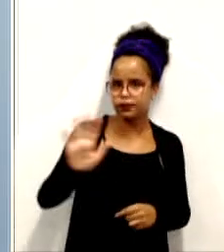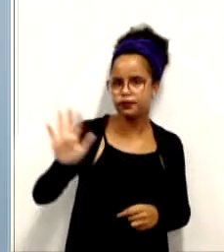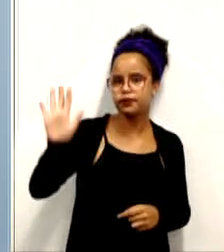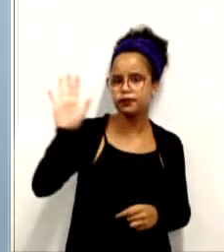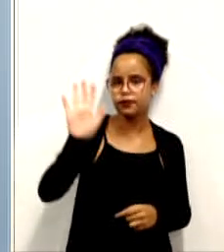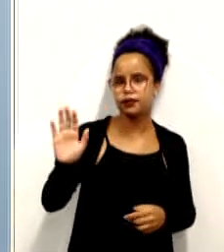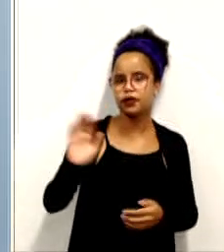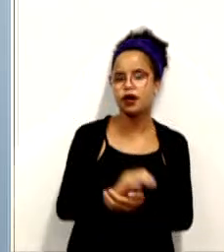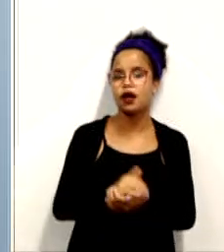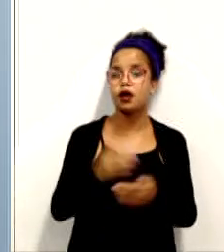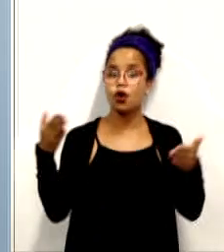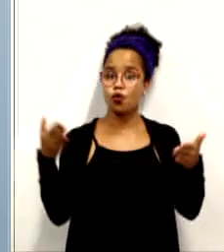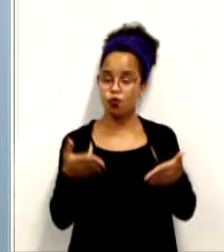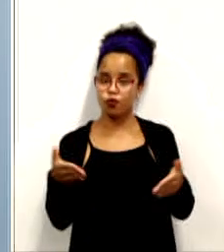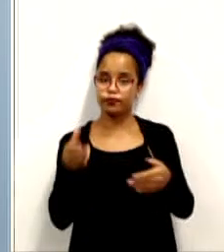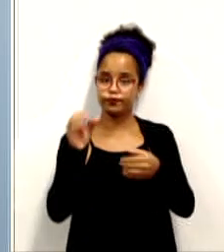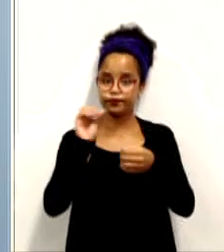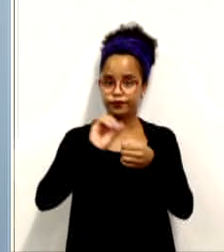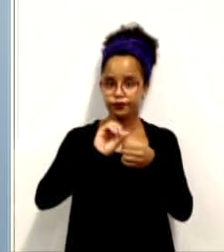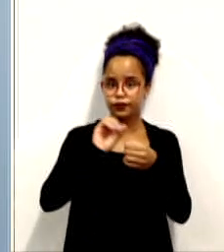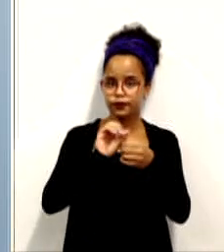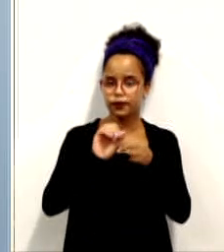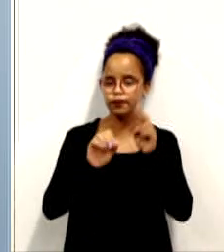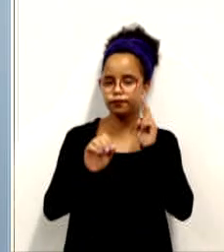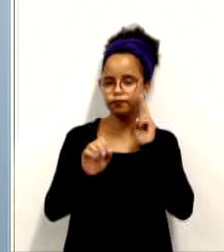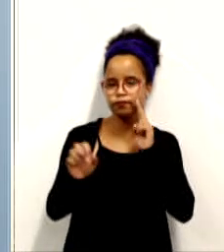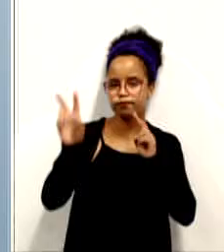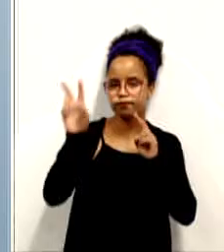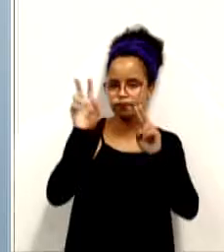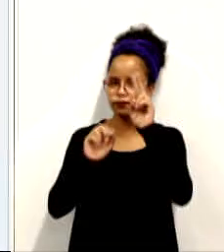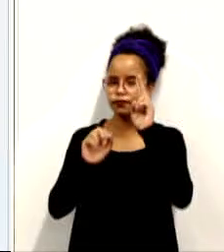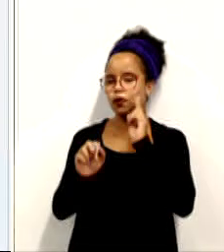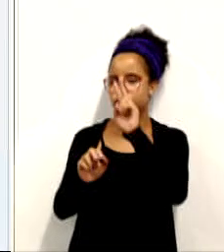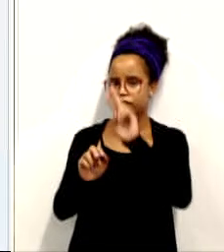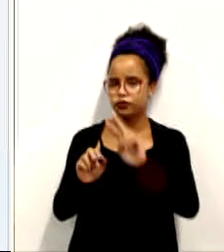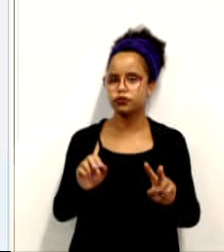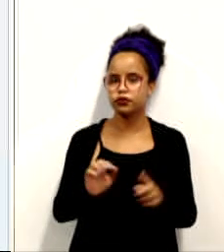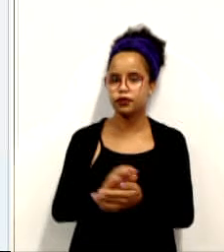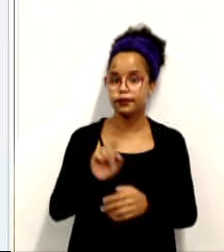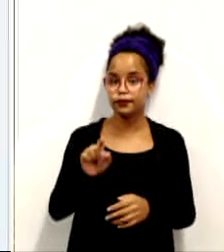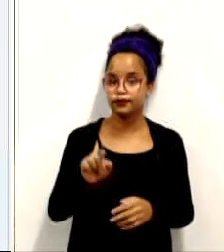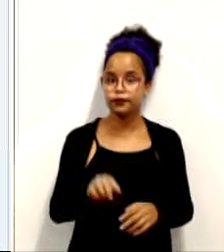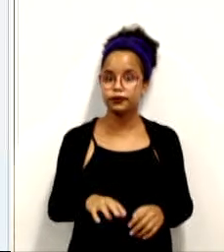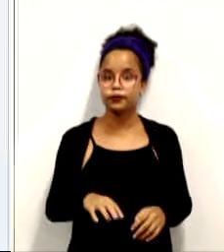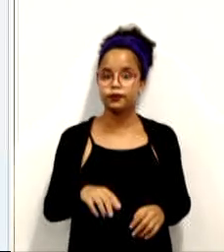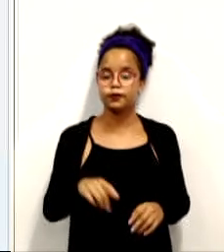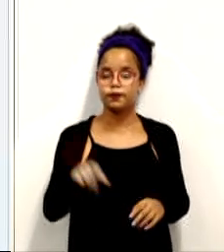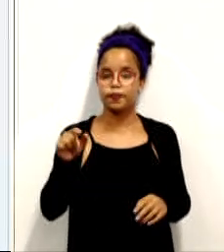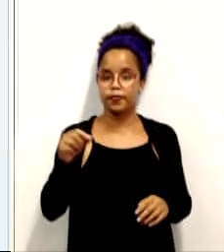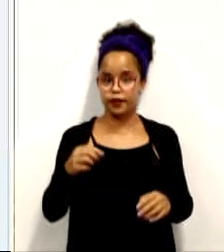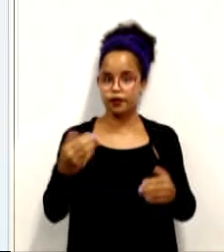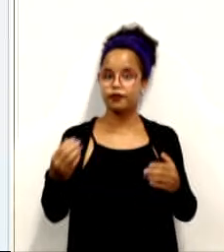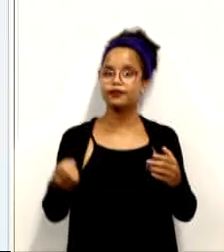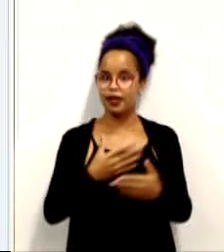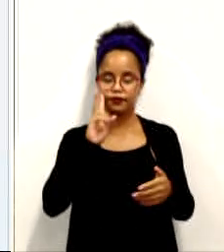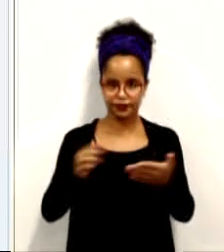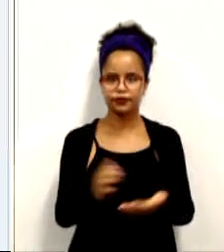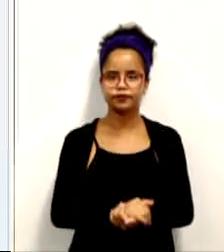fazer a leitura desse poema. Vamos ler o poema comigo? O